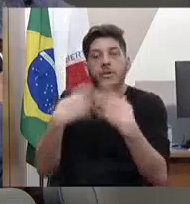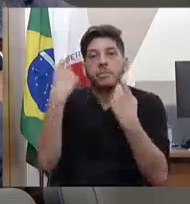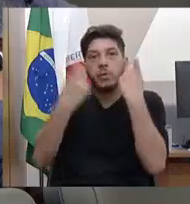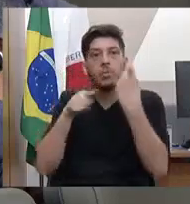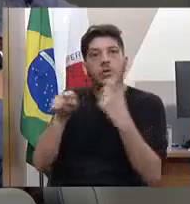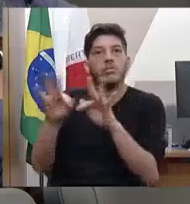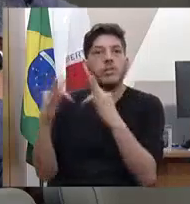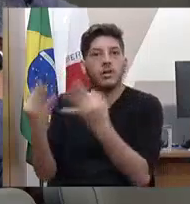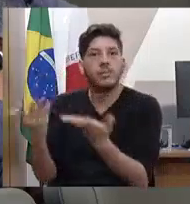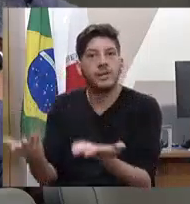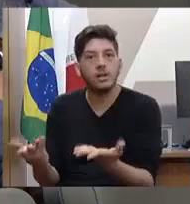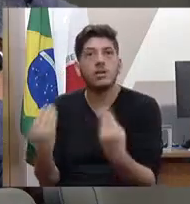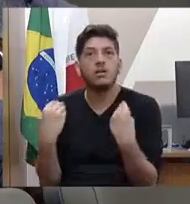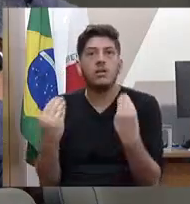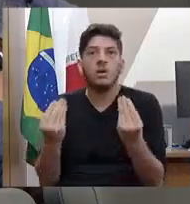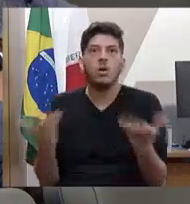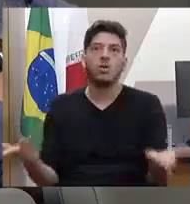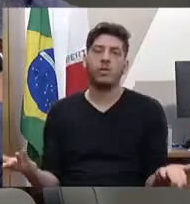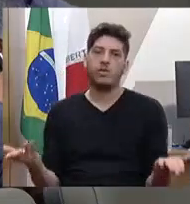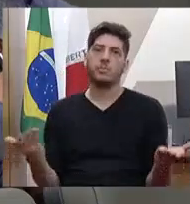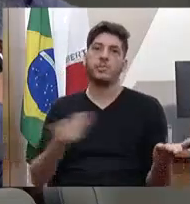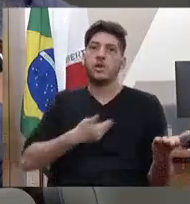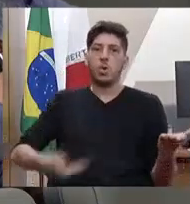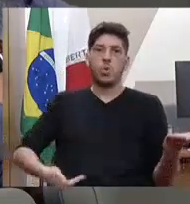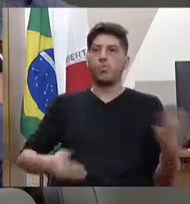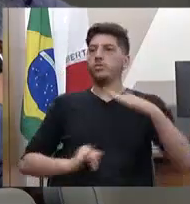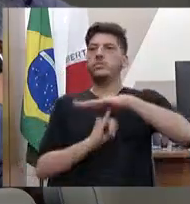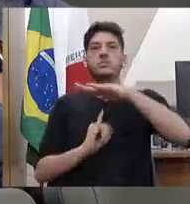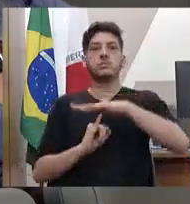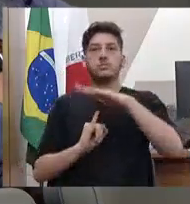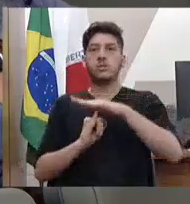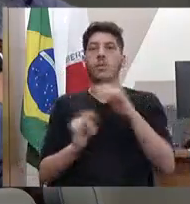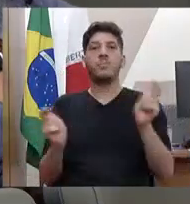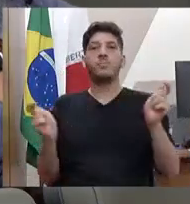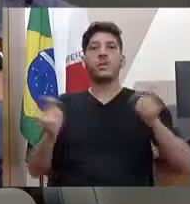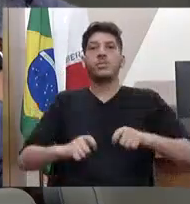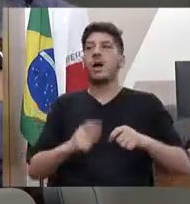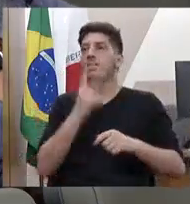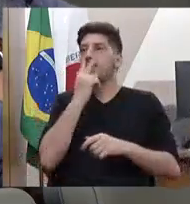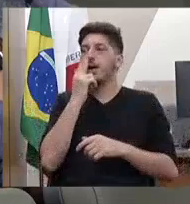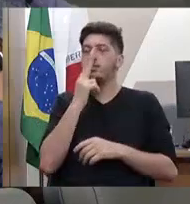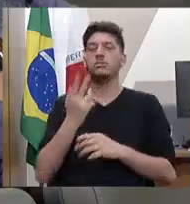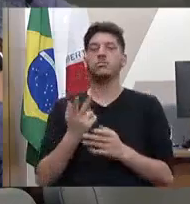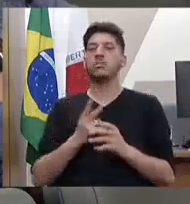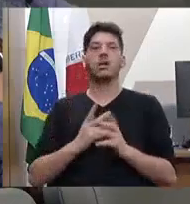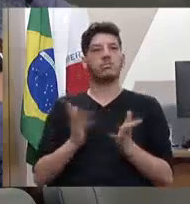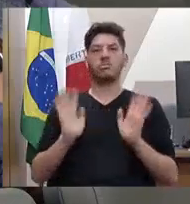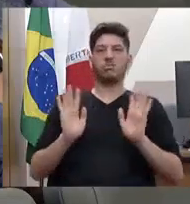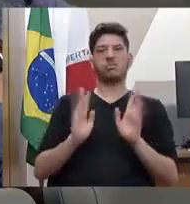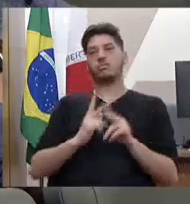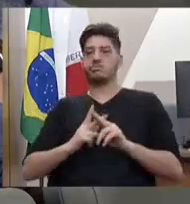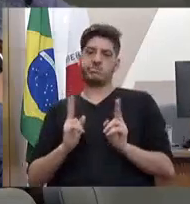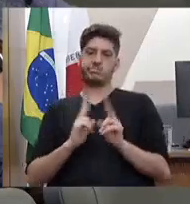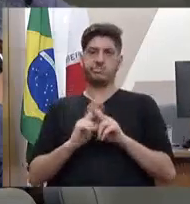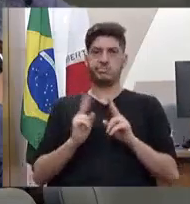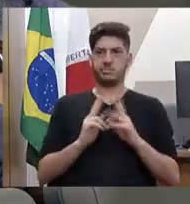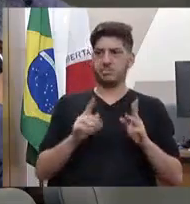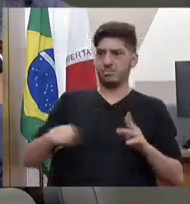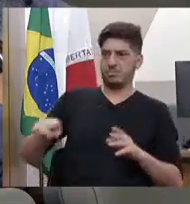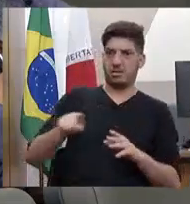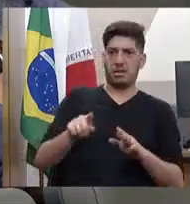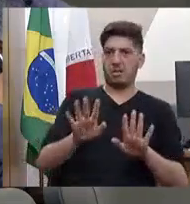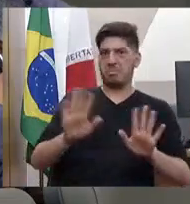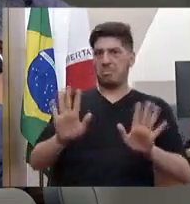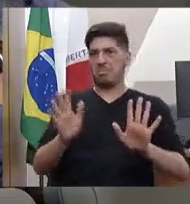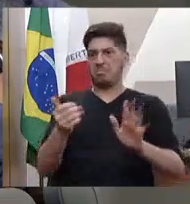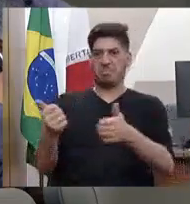sabe não dá para os governos para as instituições fechar o olho e fazer de conta que tá tudo bem sabe que